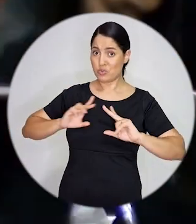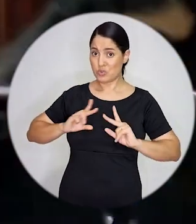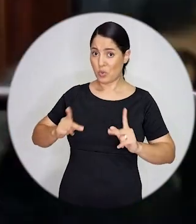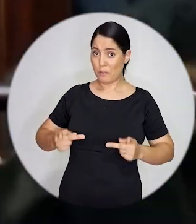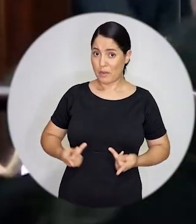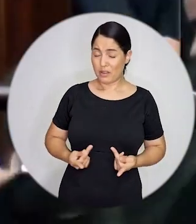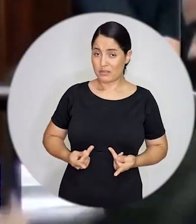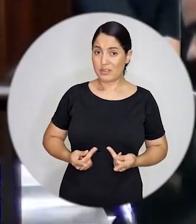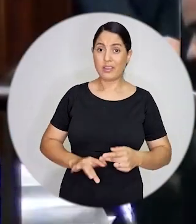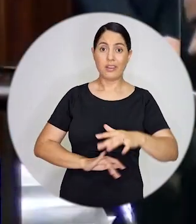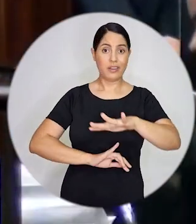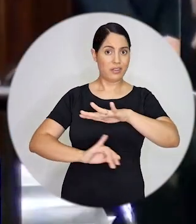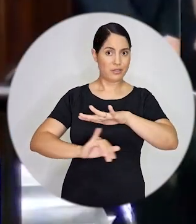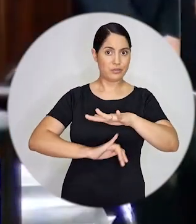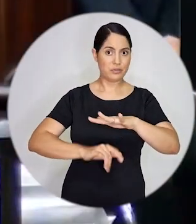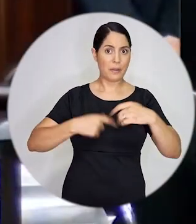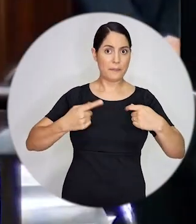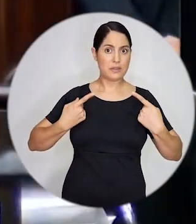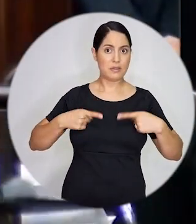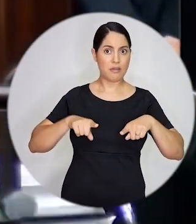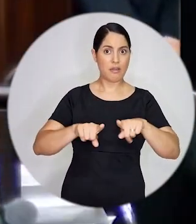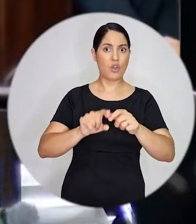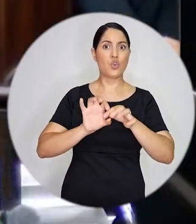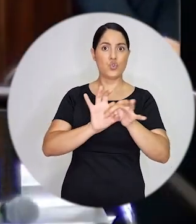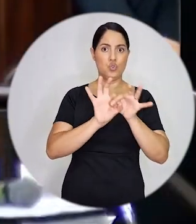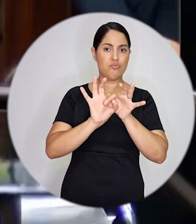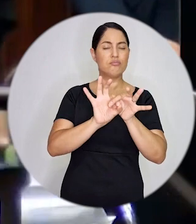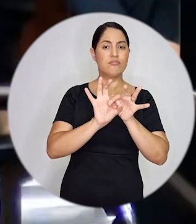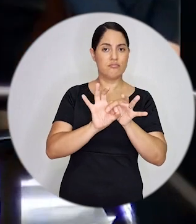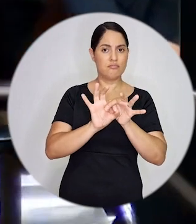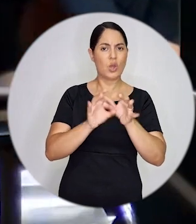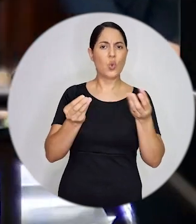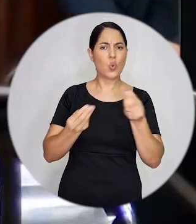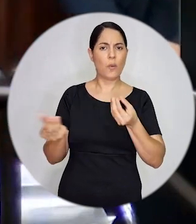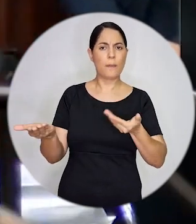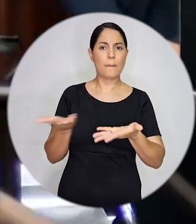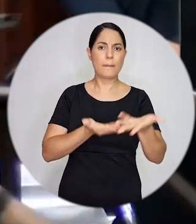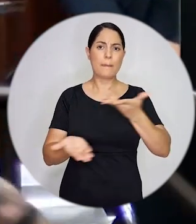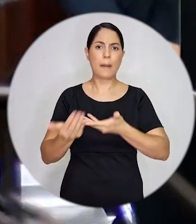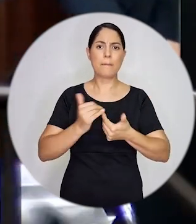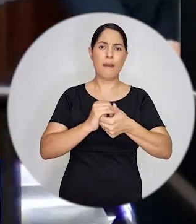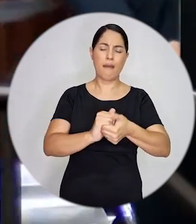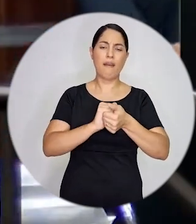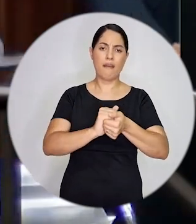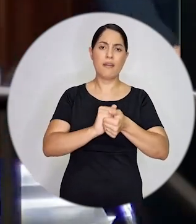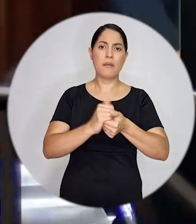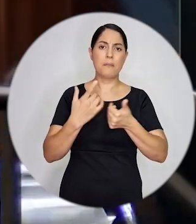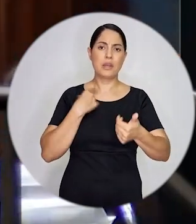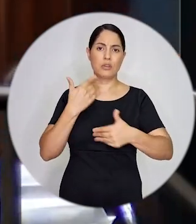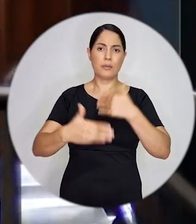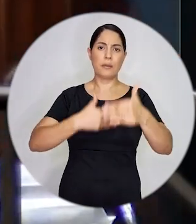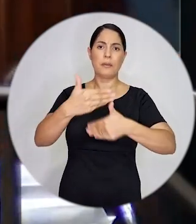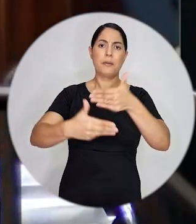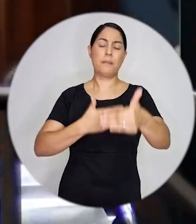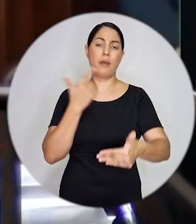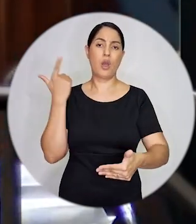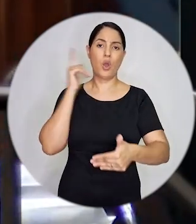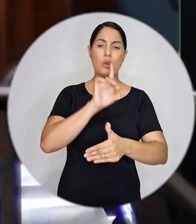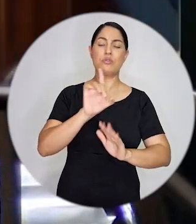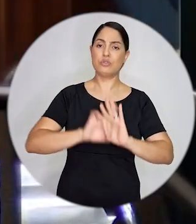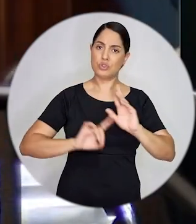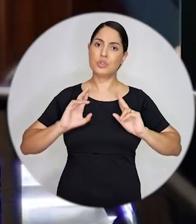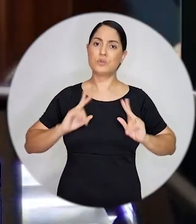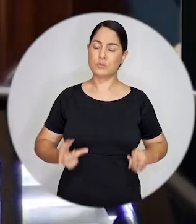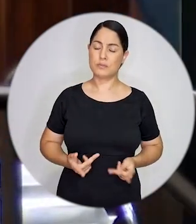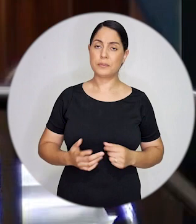pontos, mas quando a gente fala em direitos humanos, as instituições precisam caminhar juntas. Nós precisamos andar de mãos dadas para que a gente possa